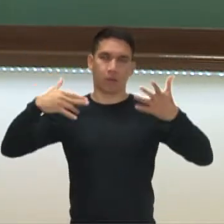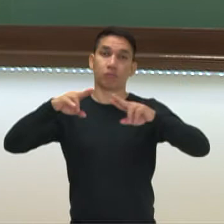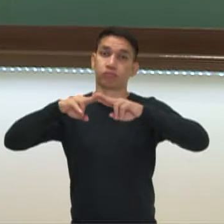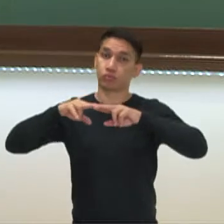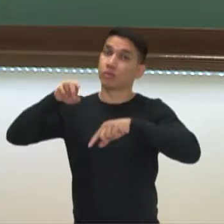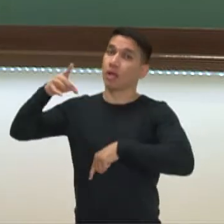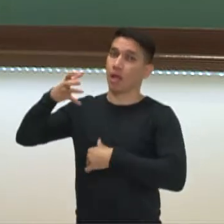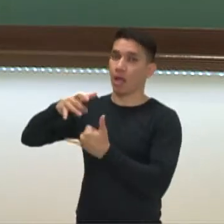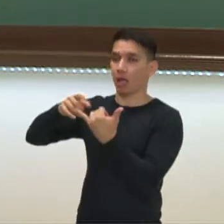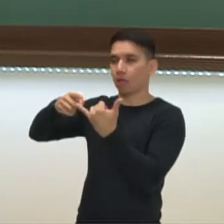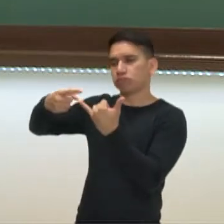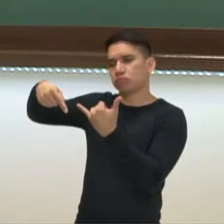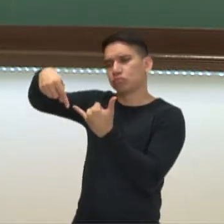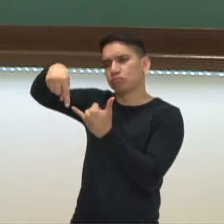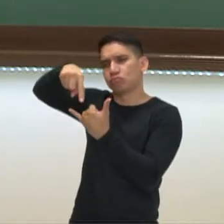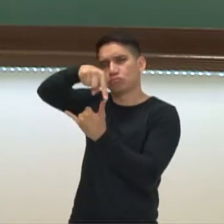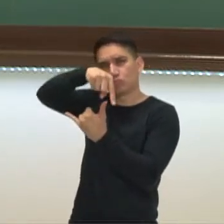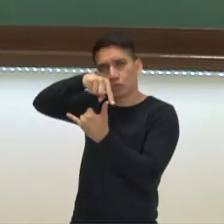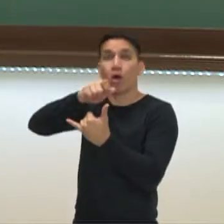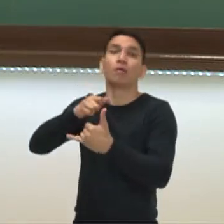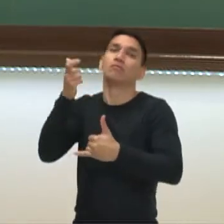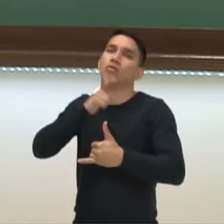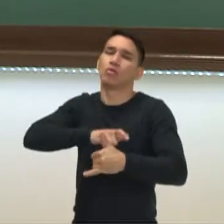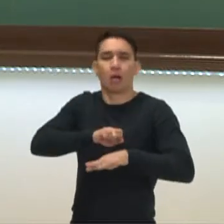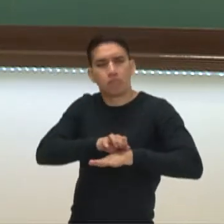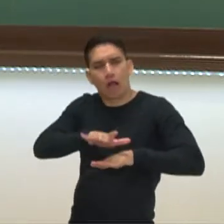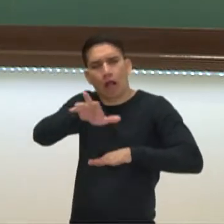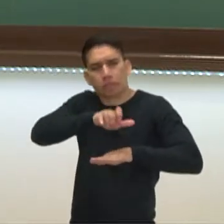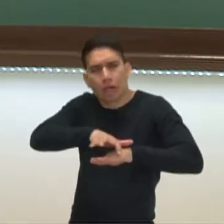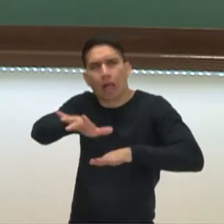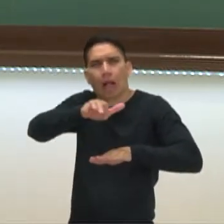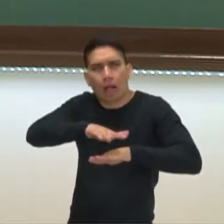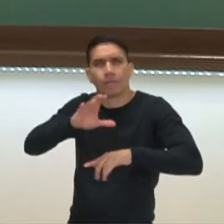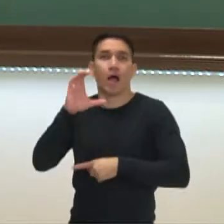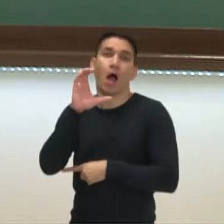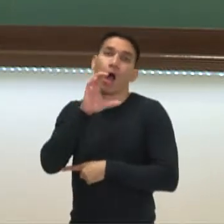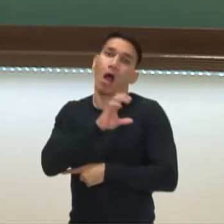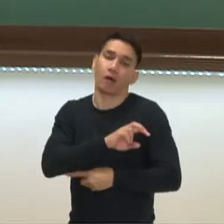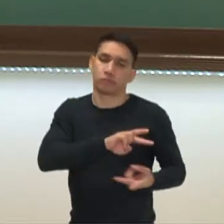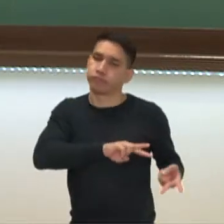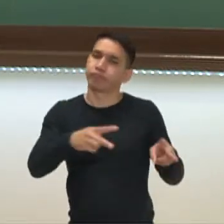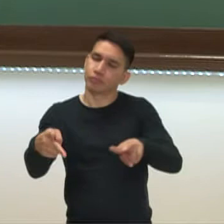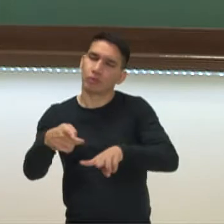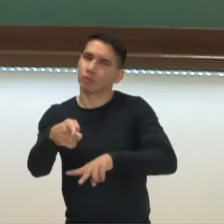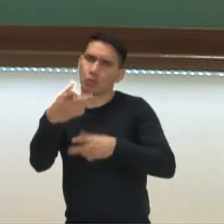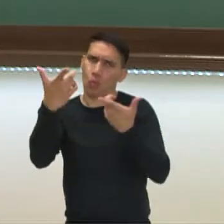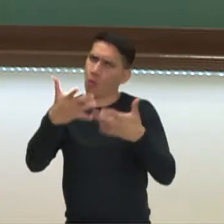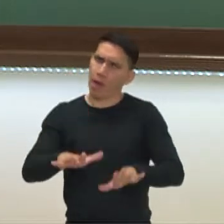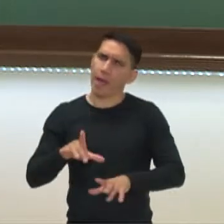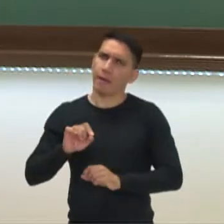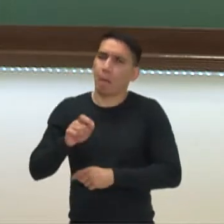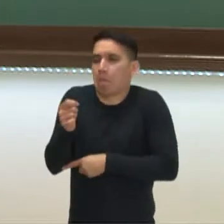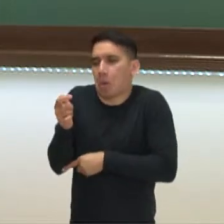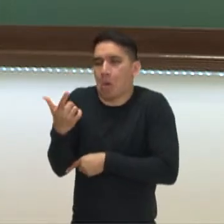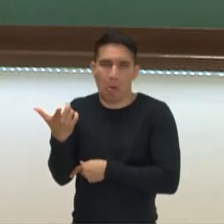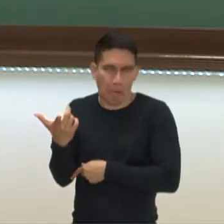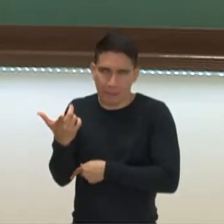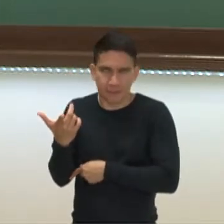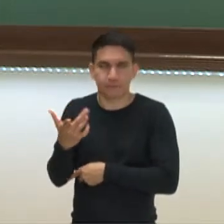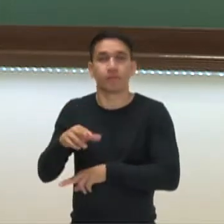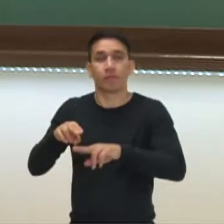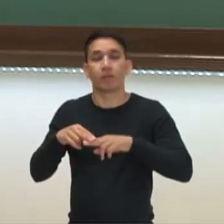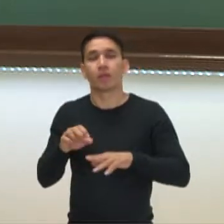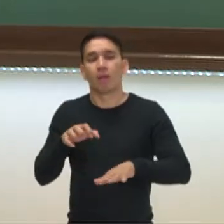o condutor, né, aqueça bastante, então dissipe bastante calor. Então, você não quer que isso aqui seja baixo.